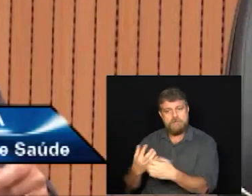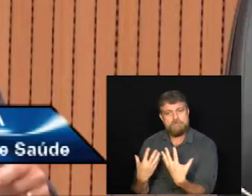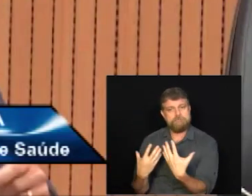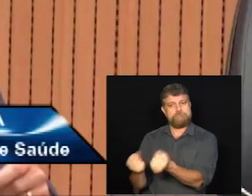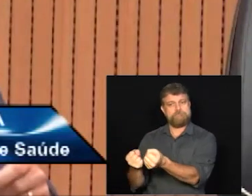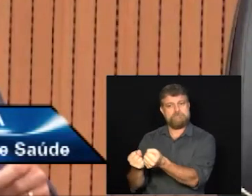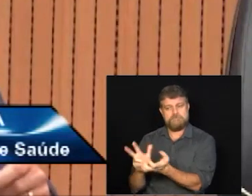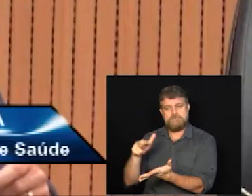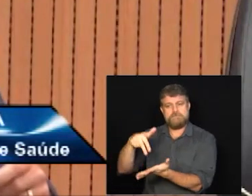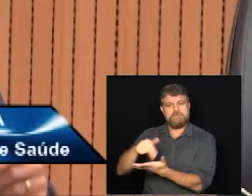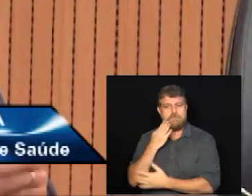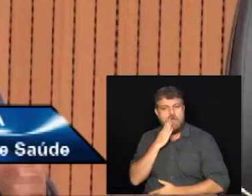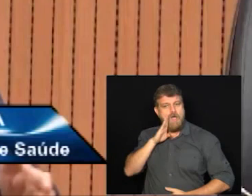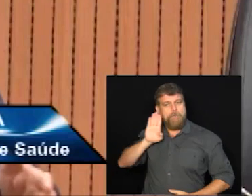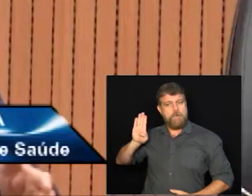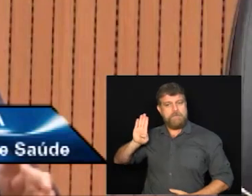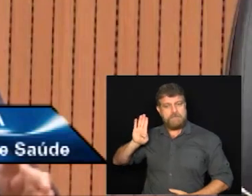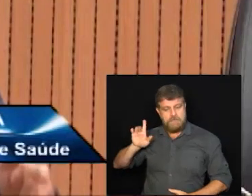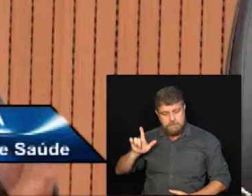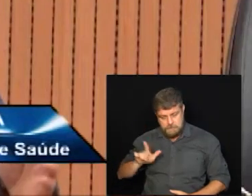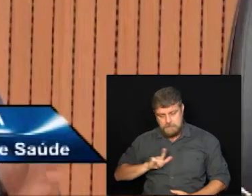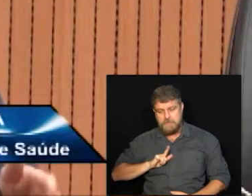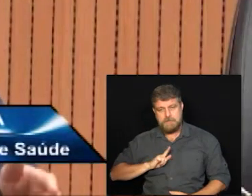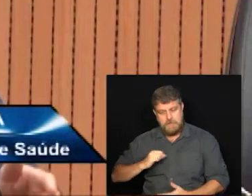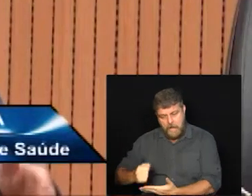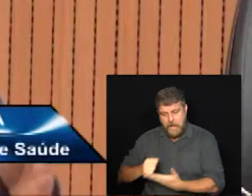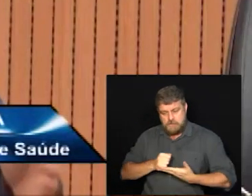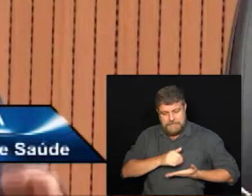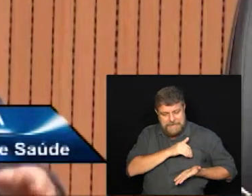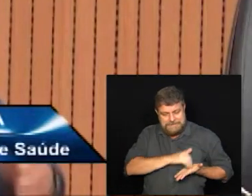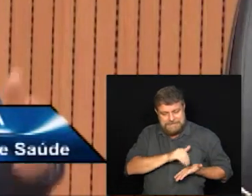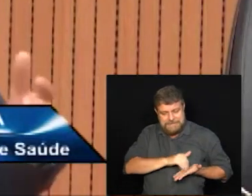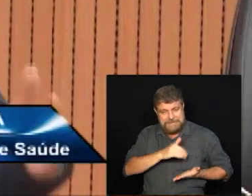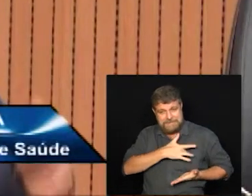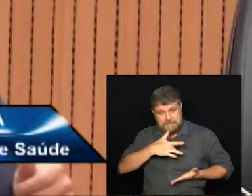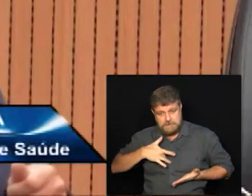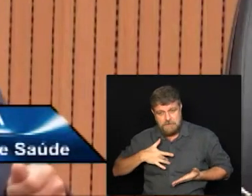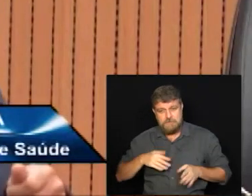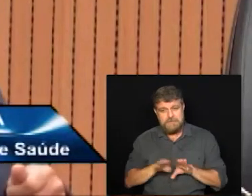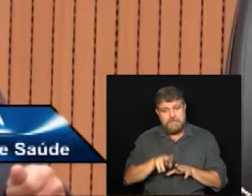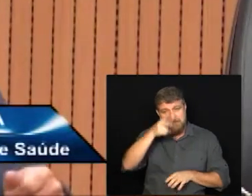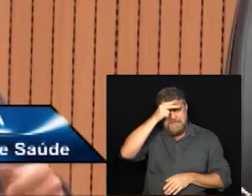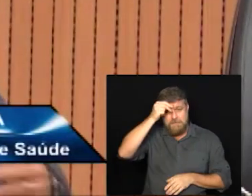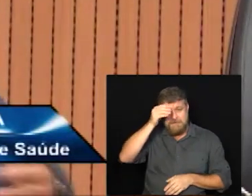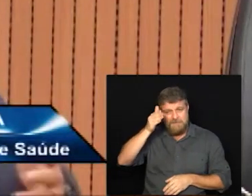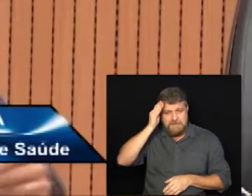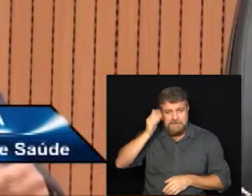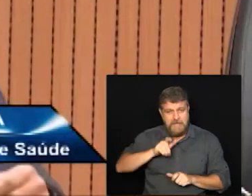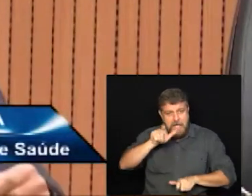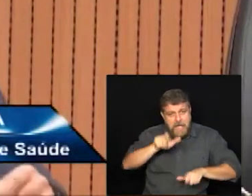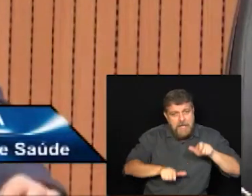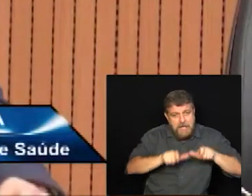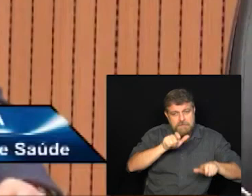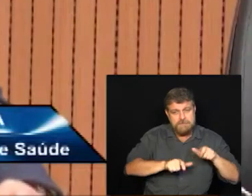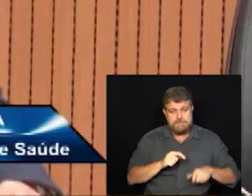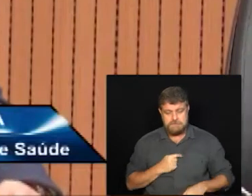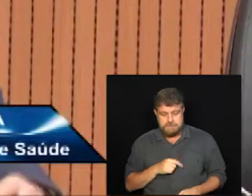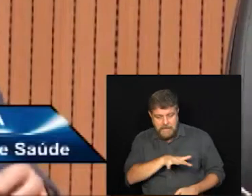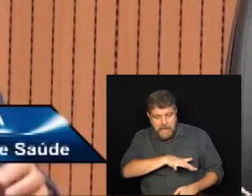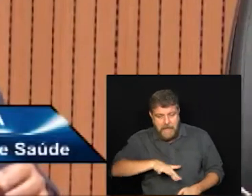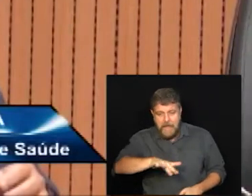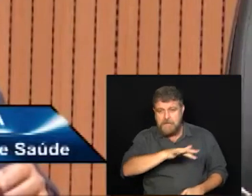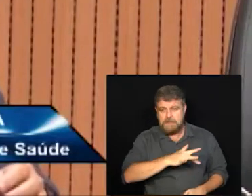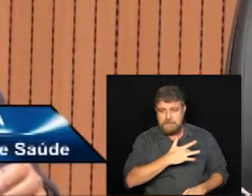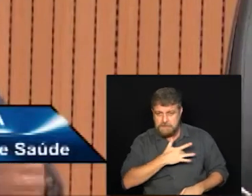se colocou à disposição da Secretaria de Saúde, do prefeito, das pessoas envolvidas